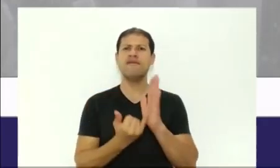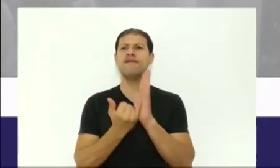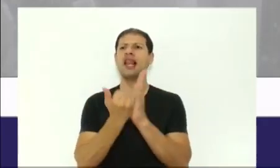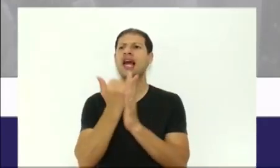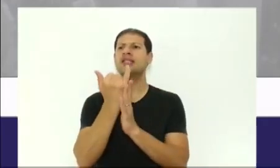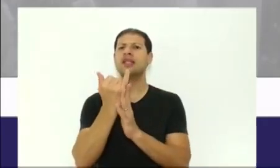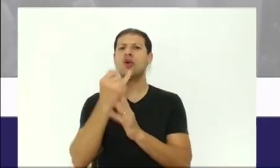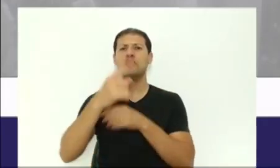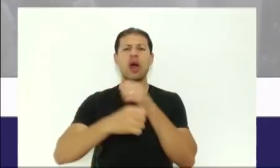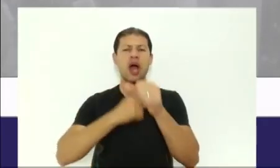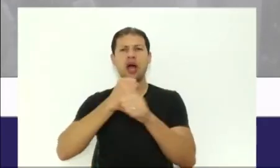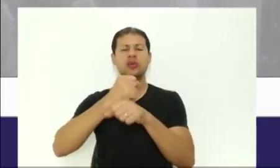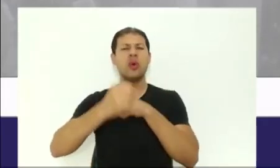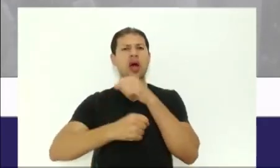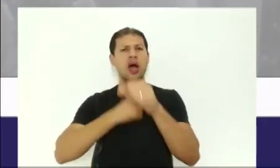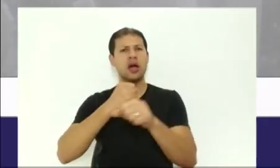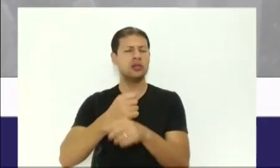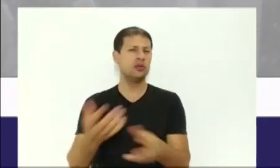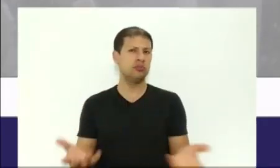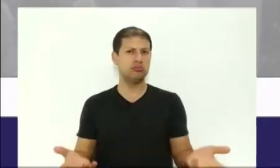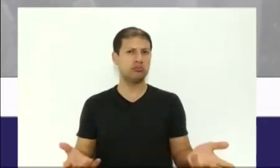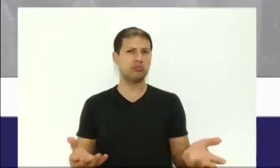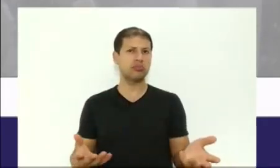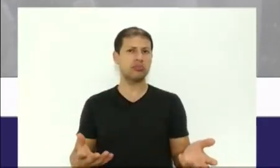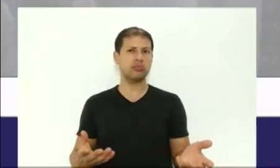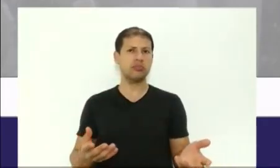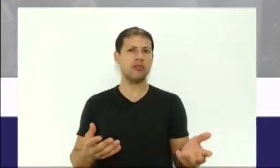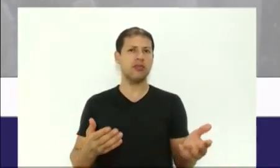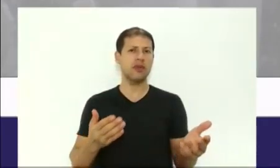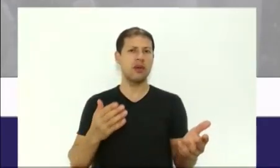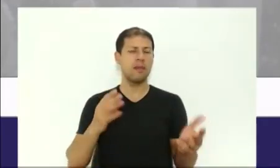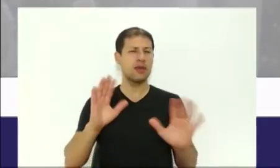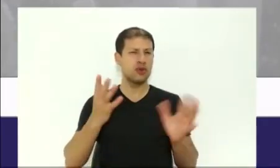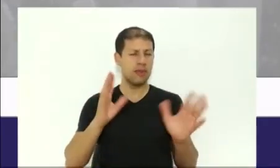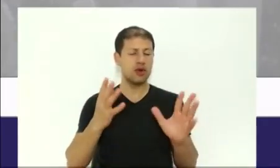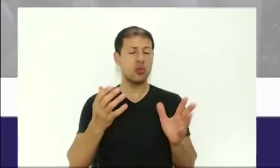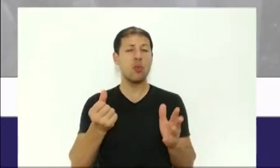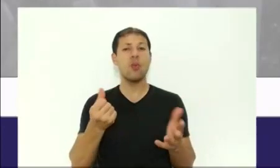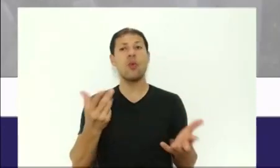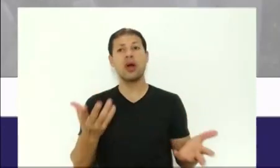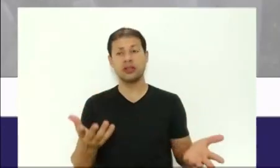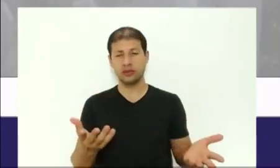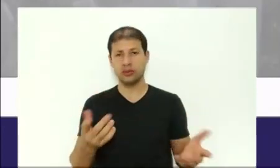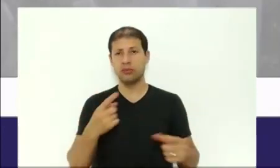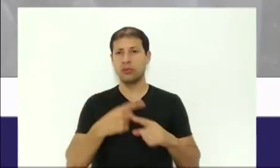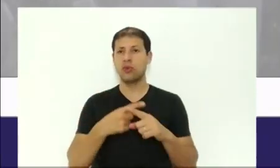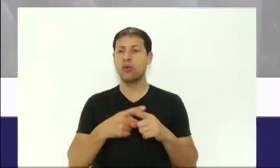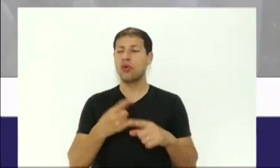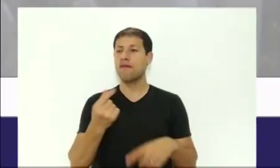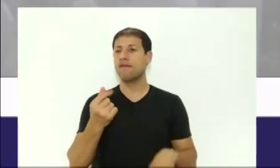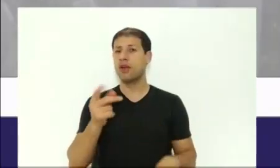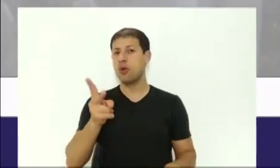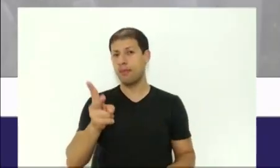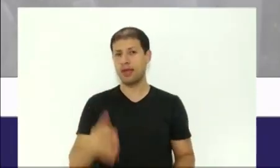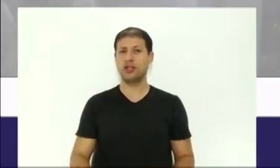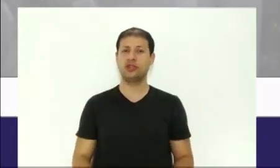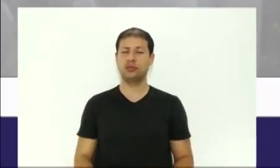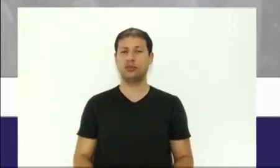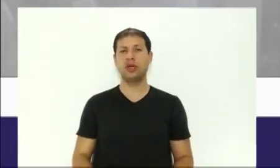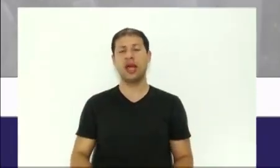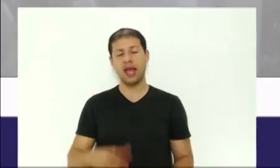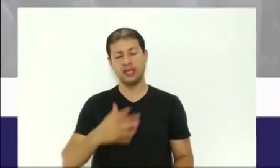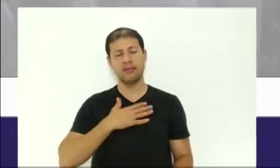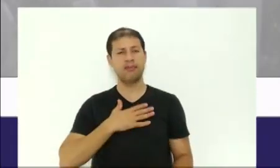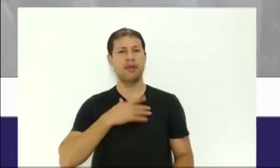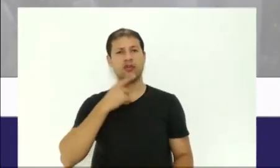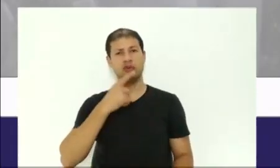seguintes? Qual será essa a projeção? Por que que o valor está o mesmo? Então, essa foi a minha